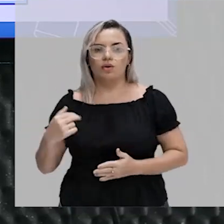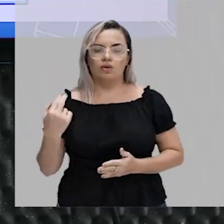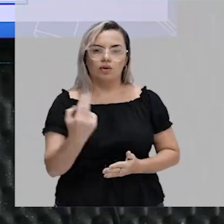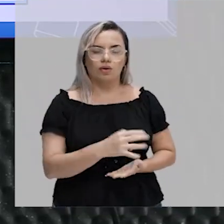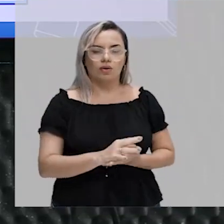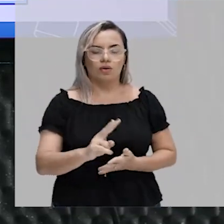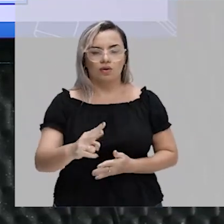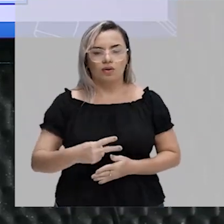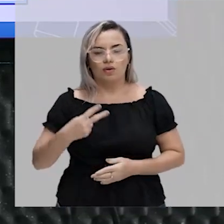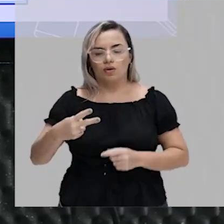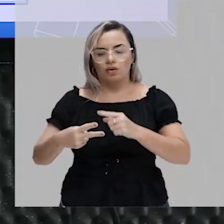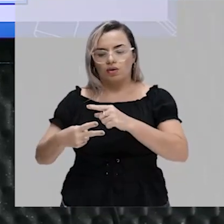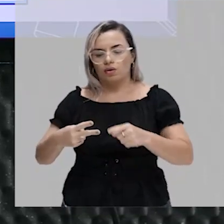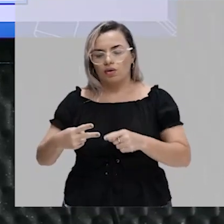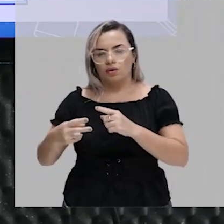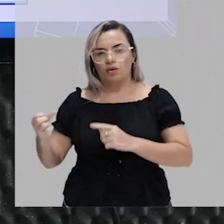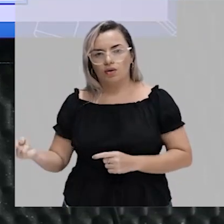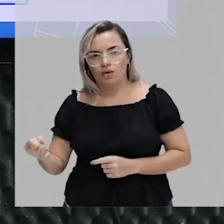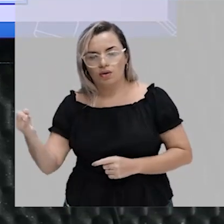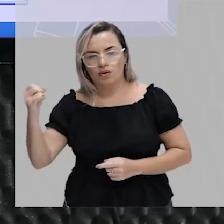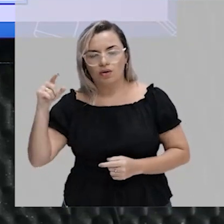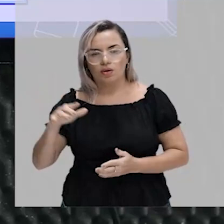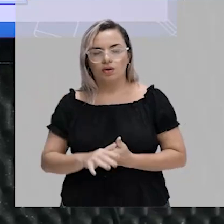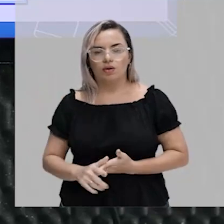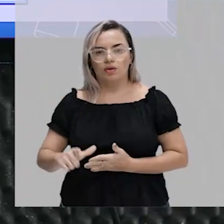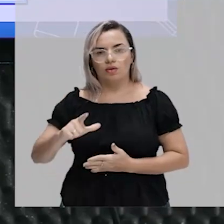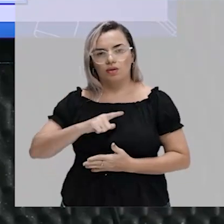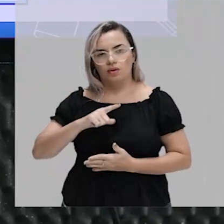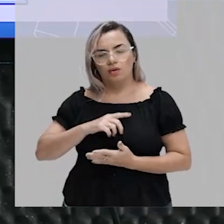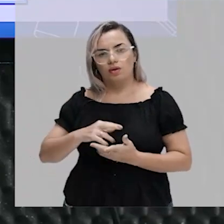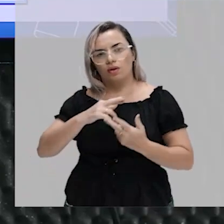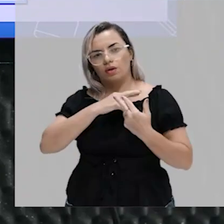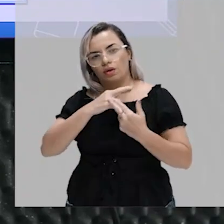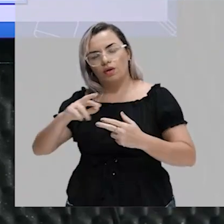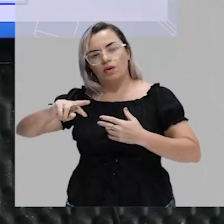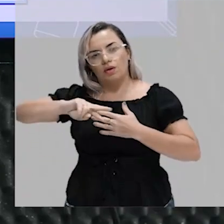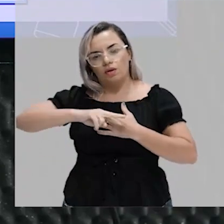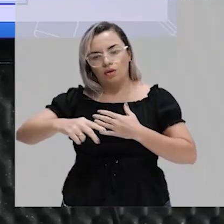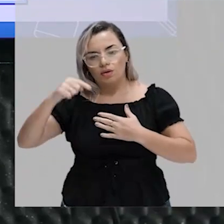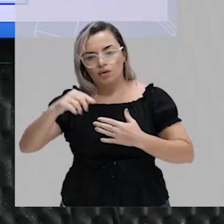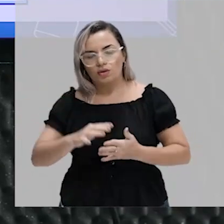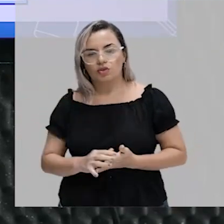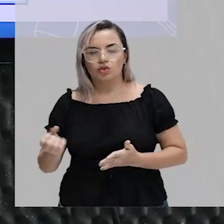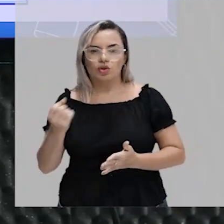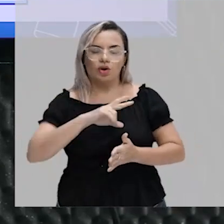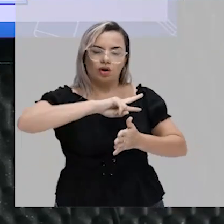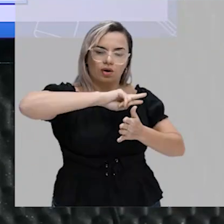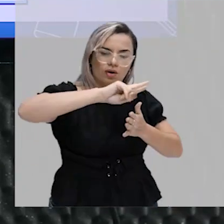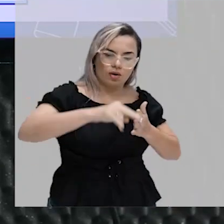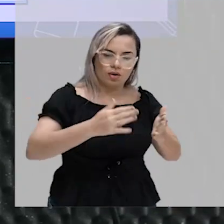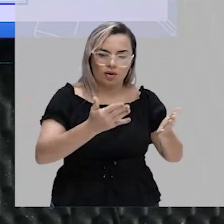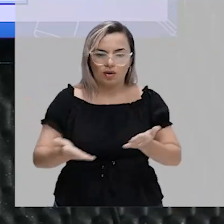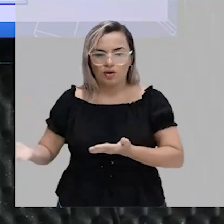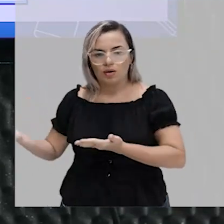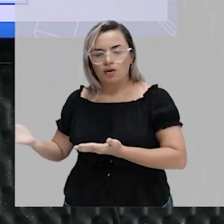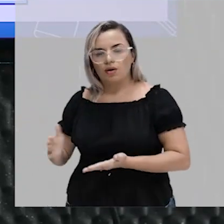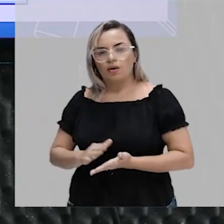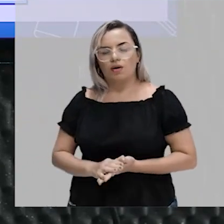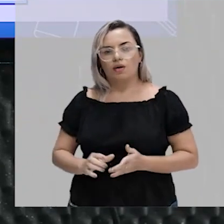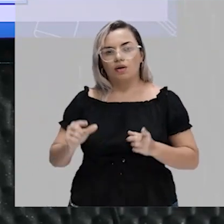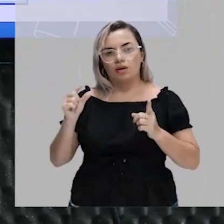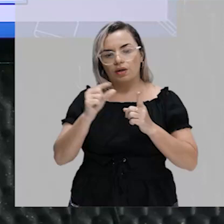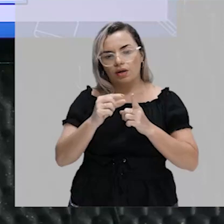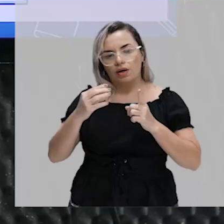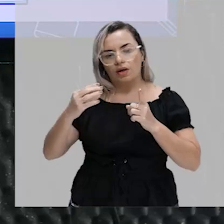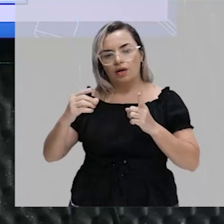dois mecanismos importantes que promovem a formação de novas espécies. O primeiro mecanismo é a cladogênese, que eu vou explicar